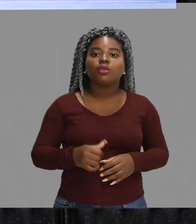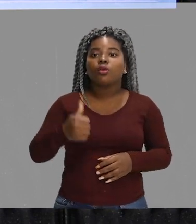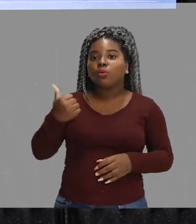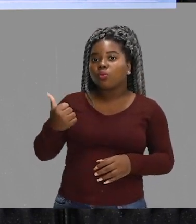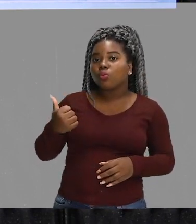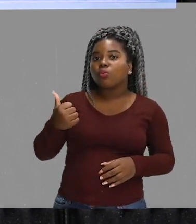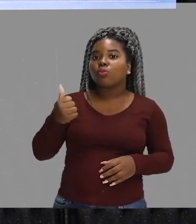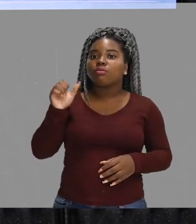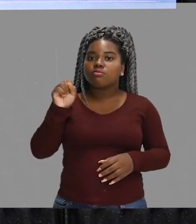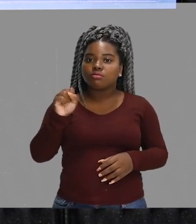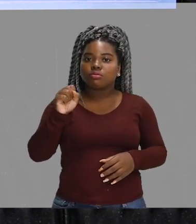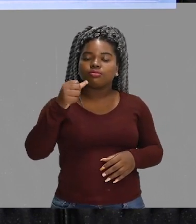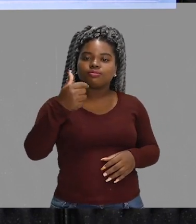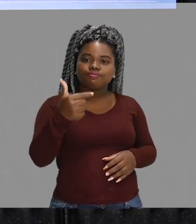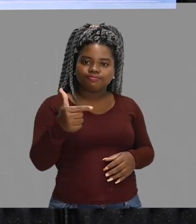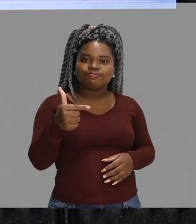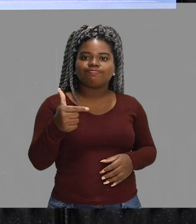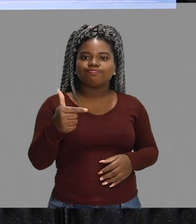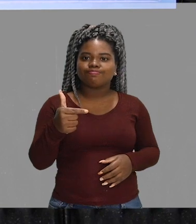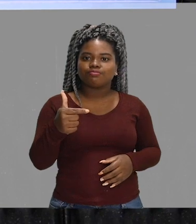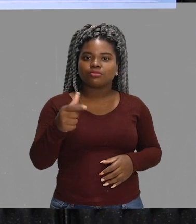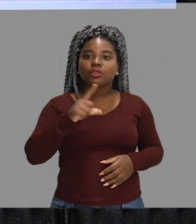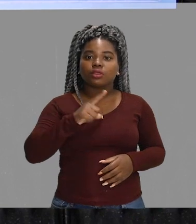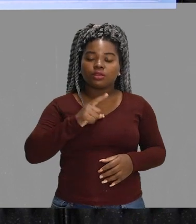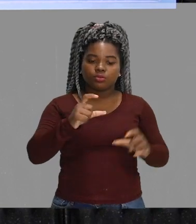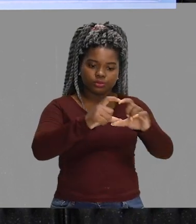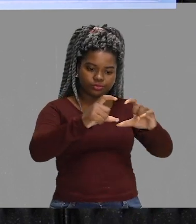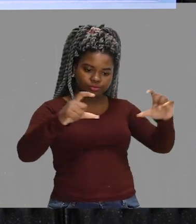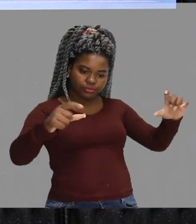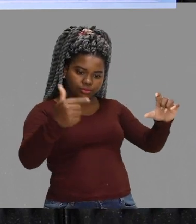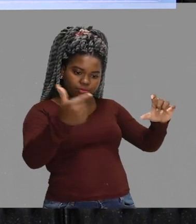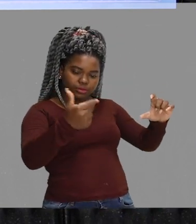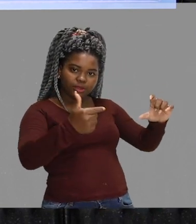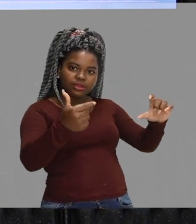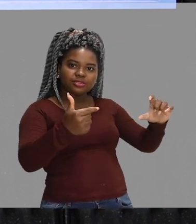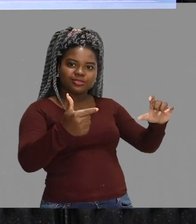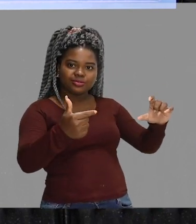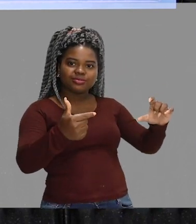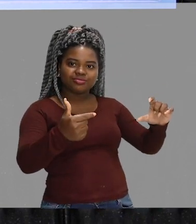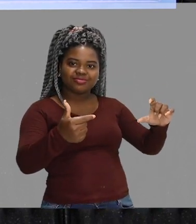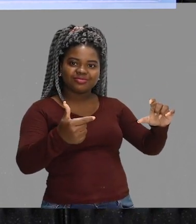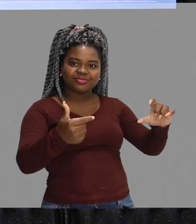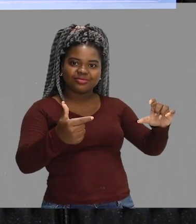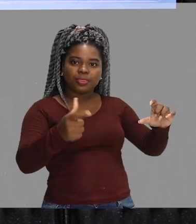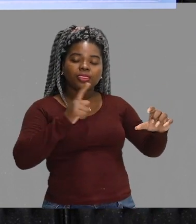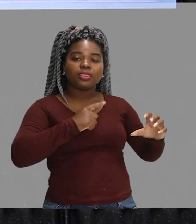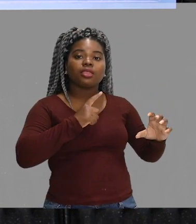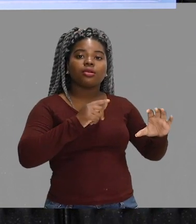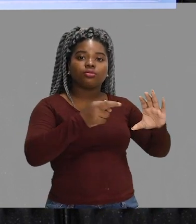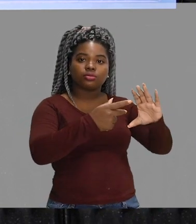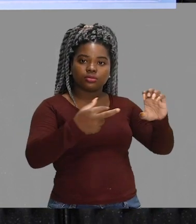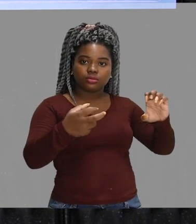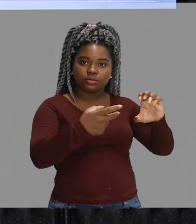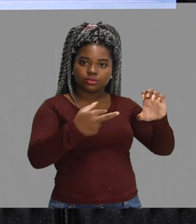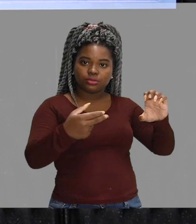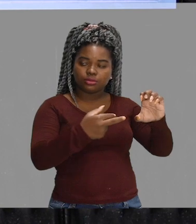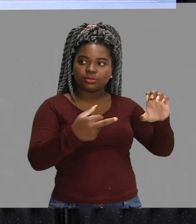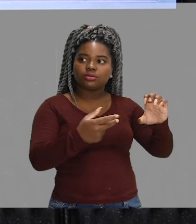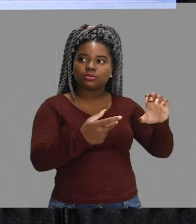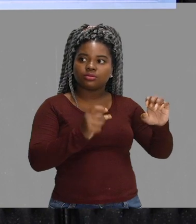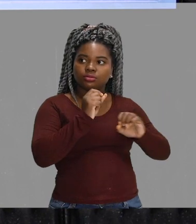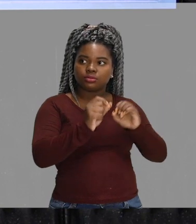um elétron. Por isso, 3p1. Cada subnível O S, ele suporta até 2